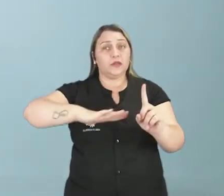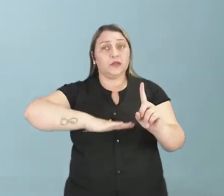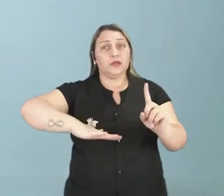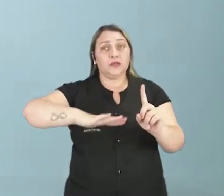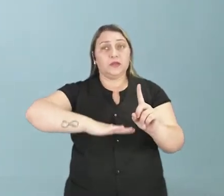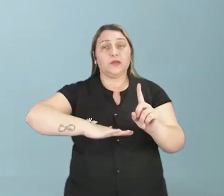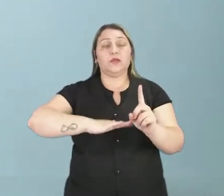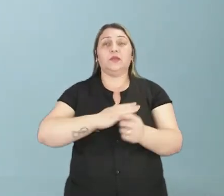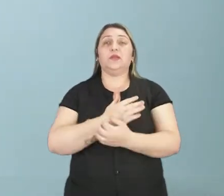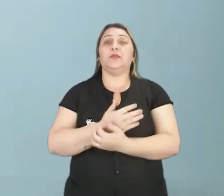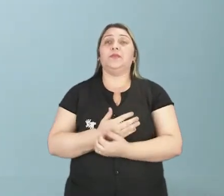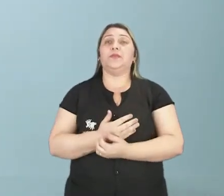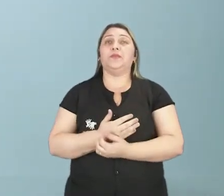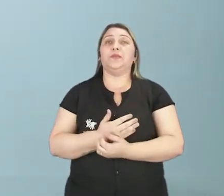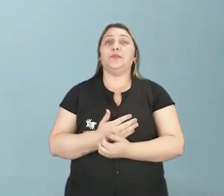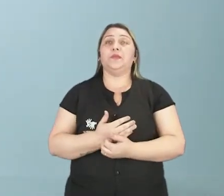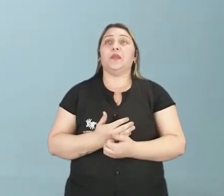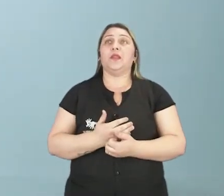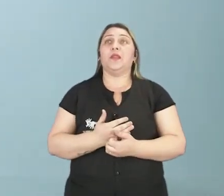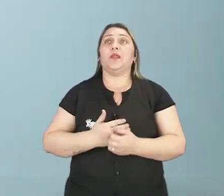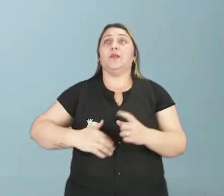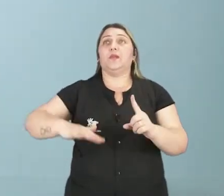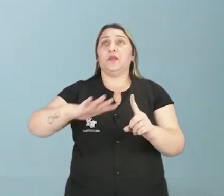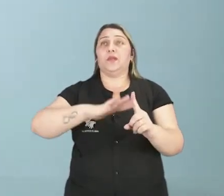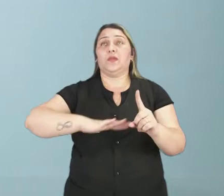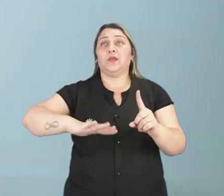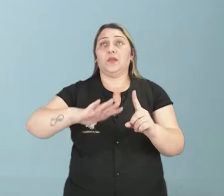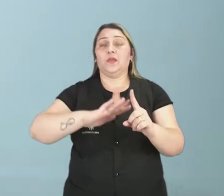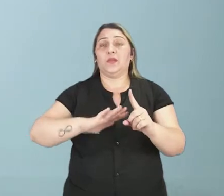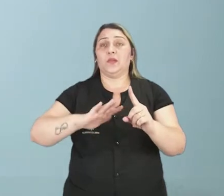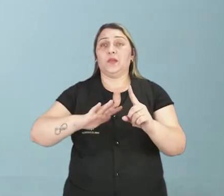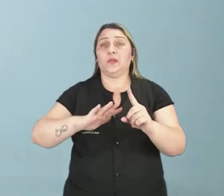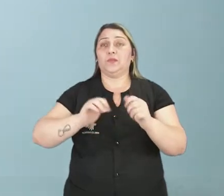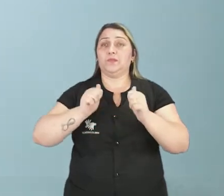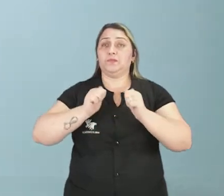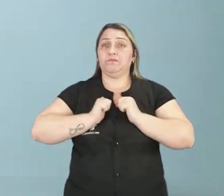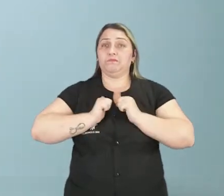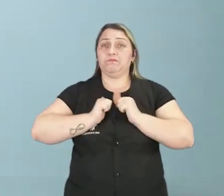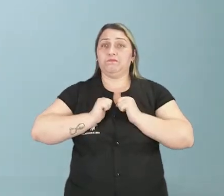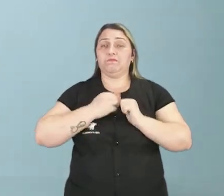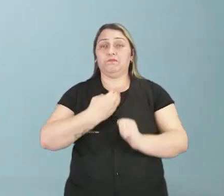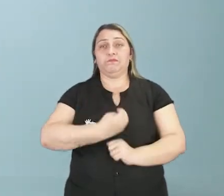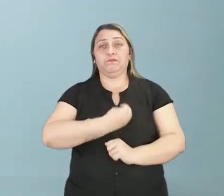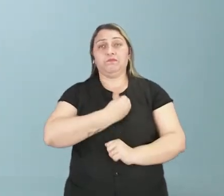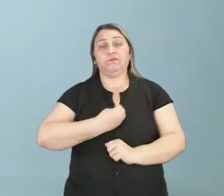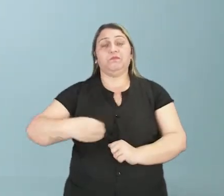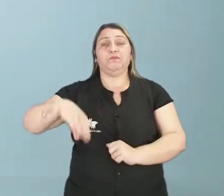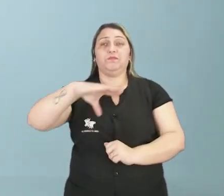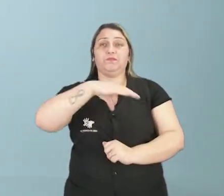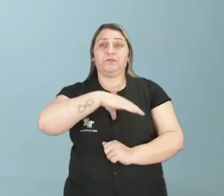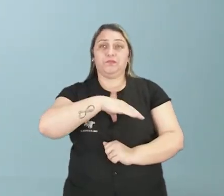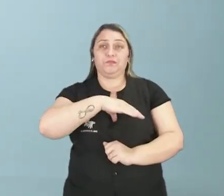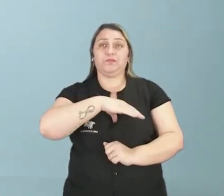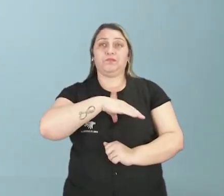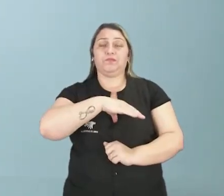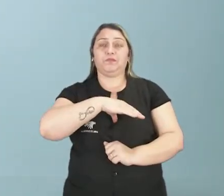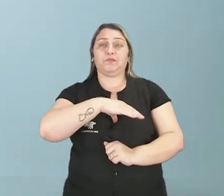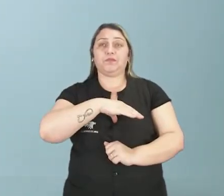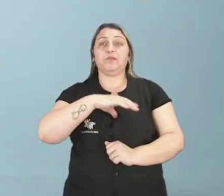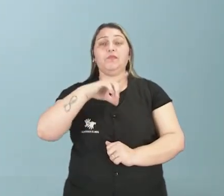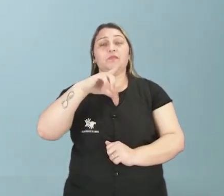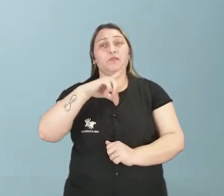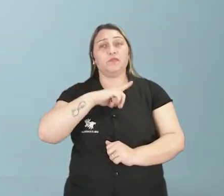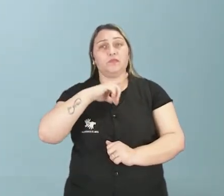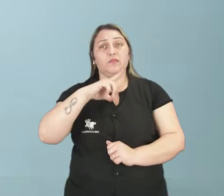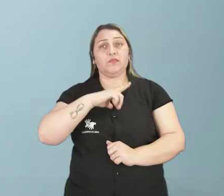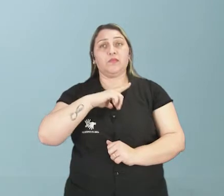né? Essa sociedade passou a ser sedentária e viver em cidades, né? Houve um